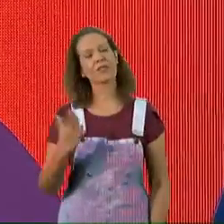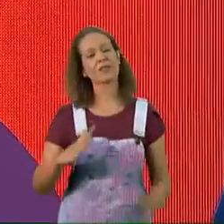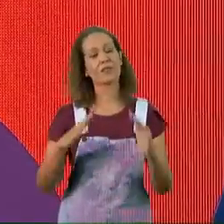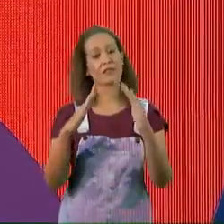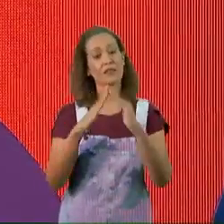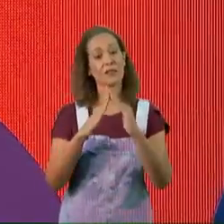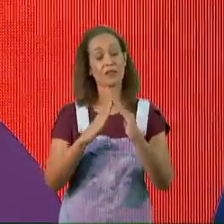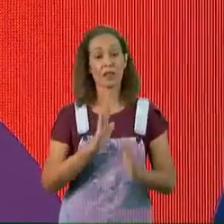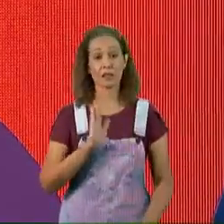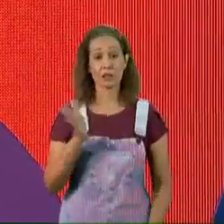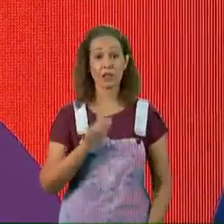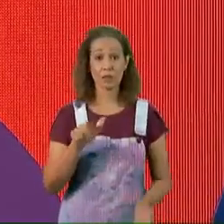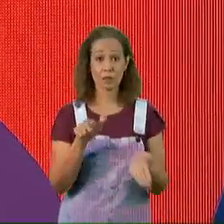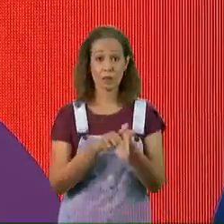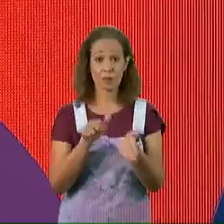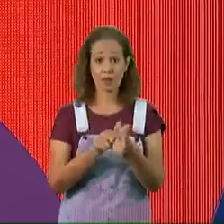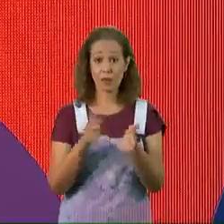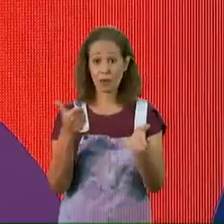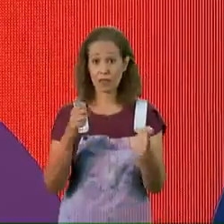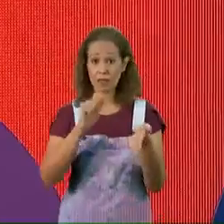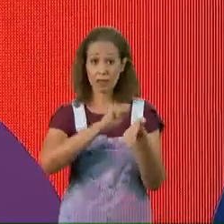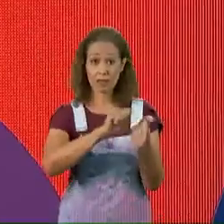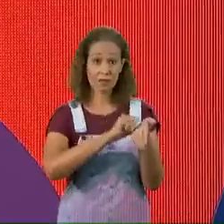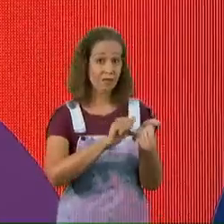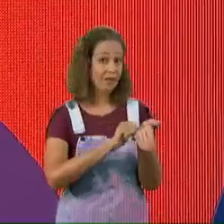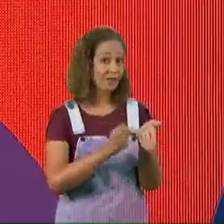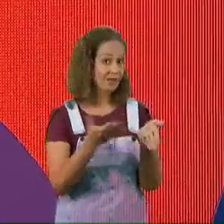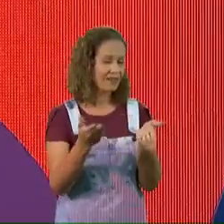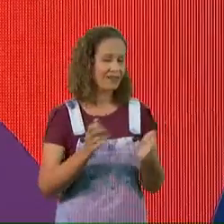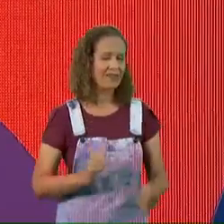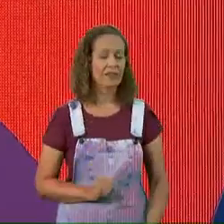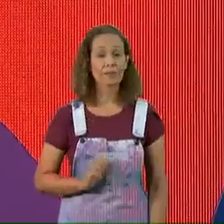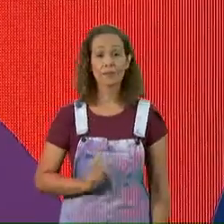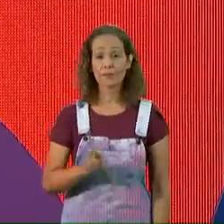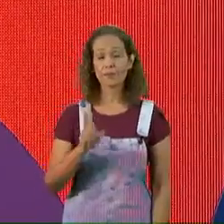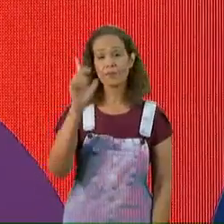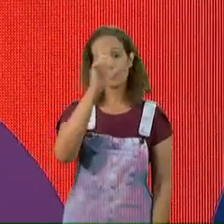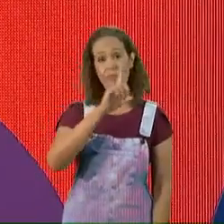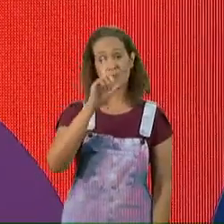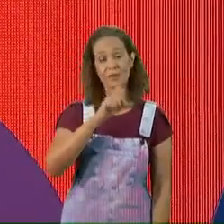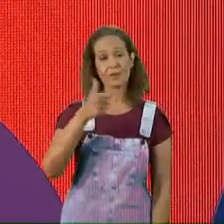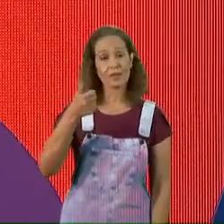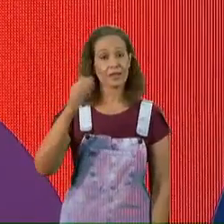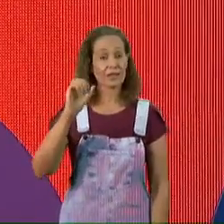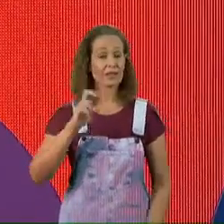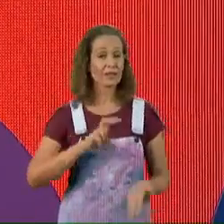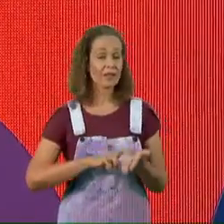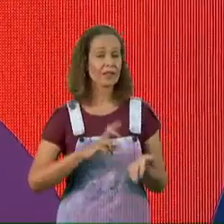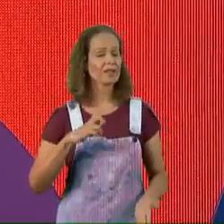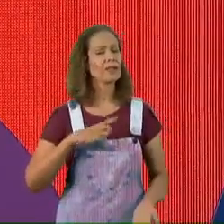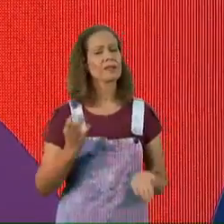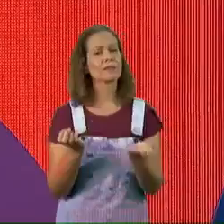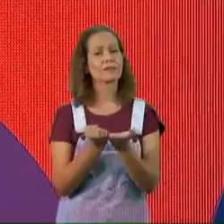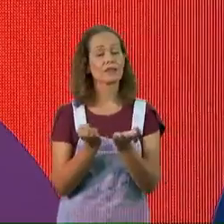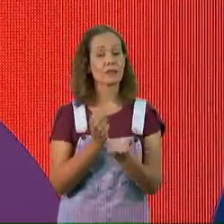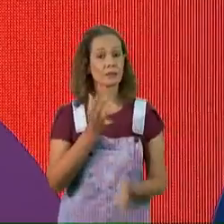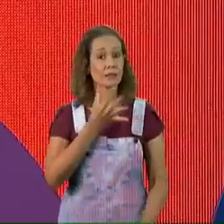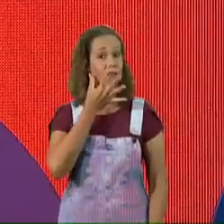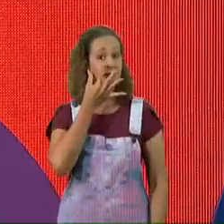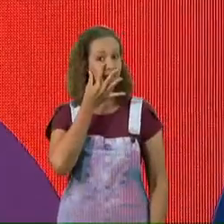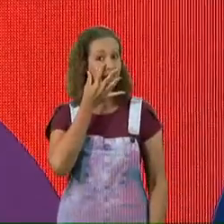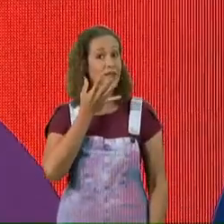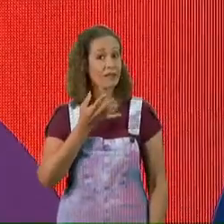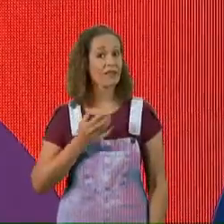já pegou seu papel, caneta? Então anota aí. Todo domingo, às 10 horas, nós temos a Escola Bíblica